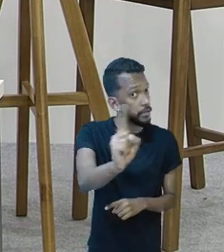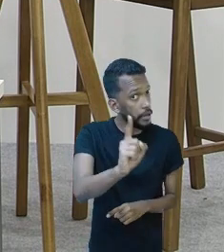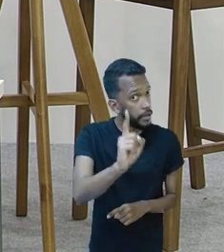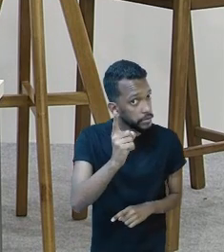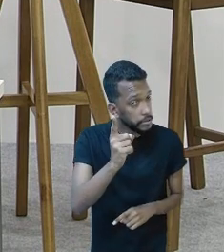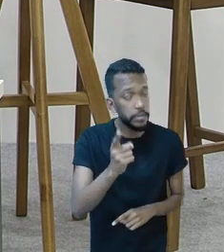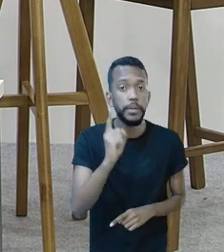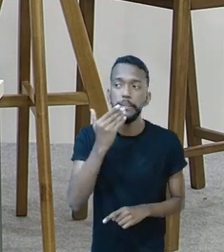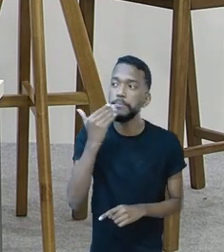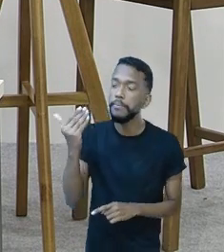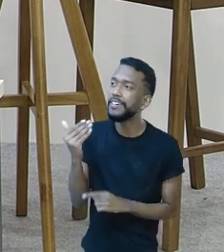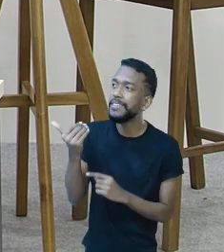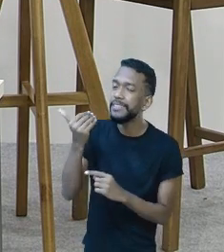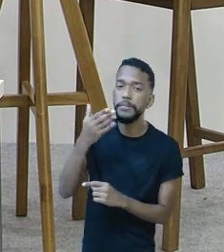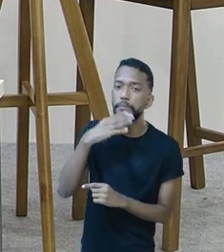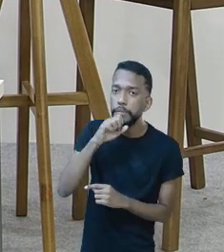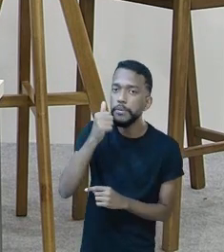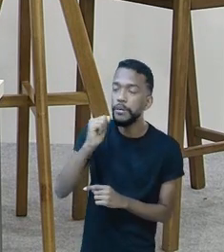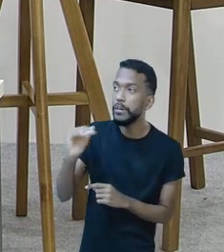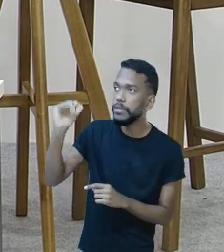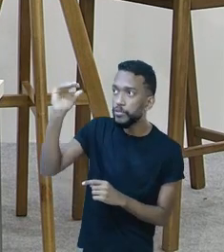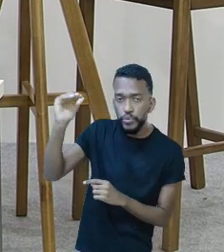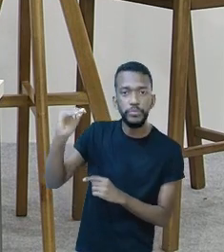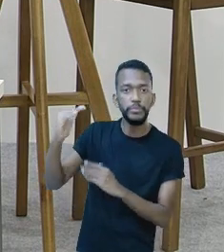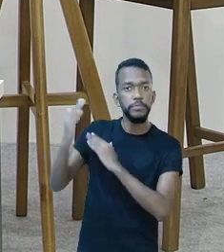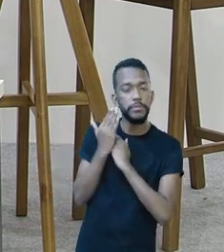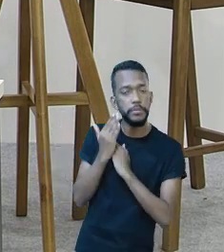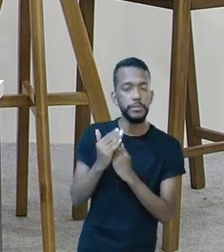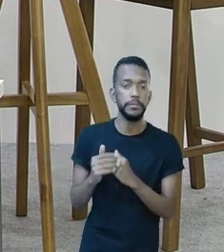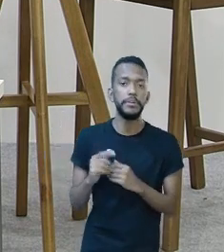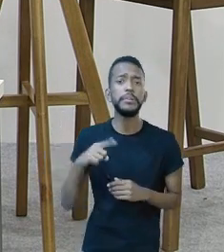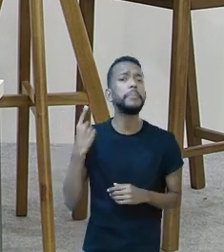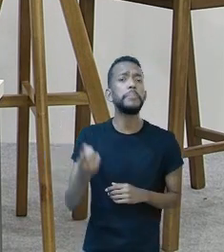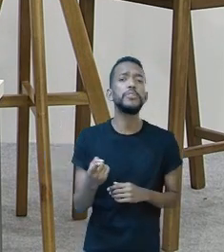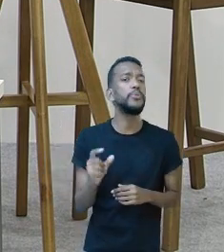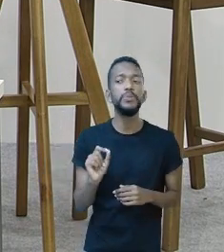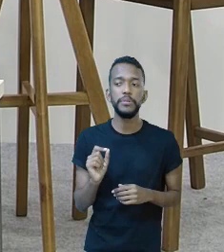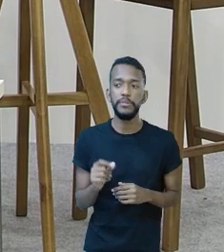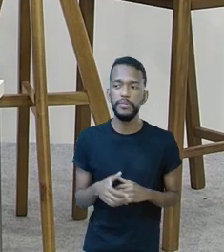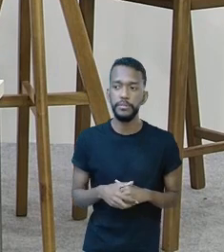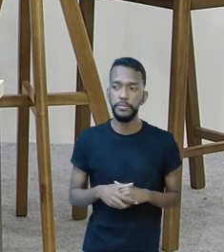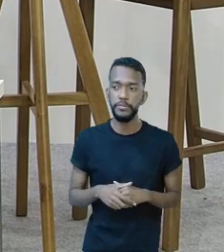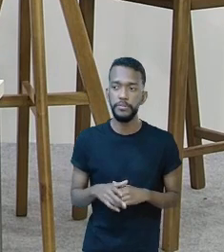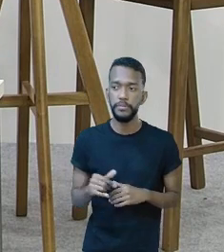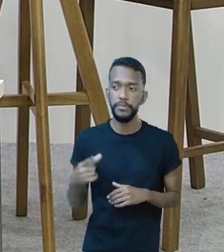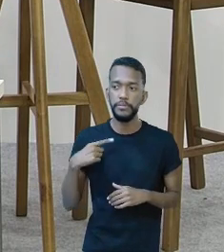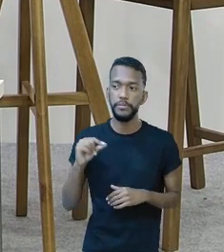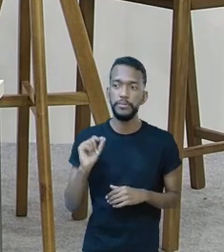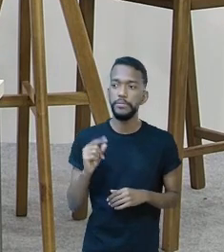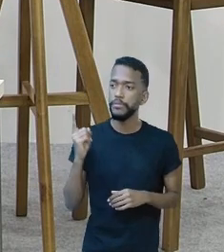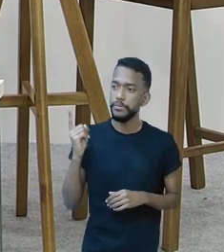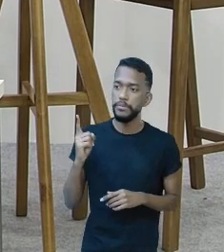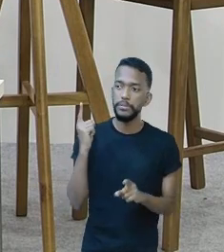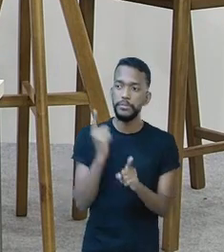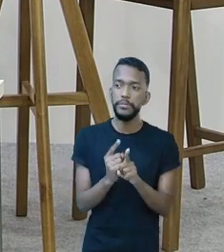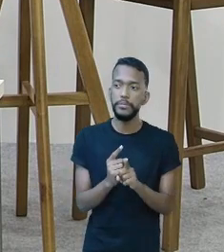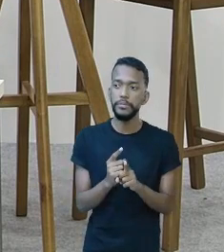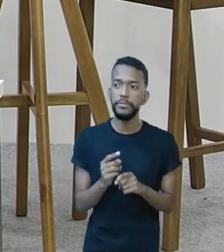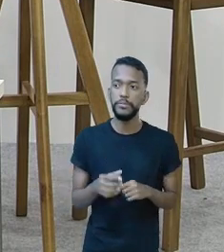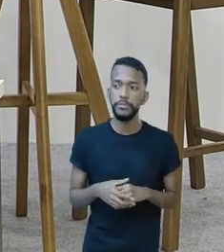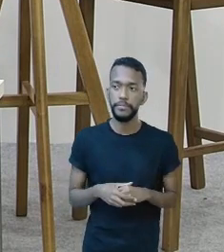tá? Pede ajuda de um adulto. E depois, professora? E depois você vai